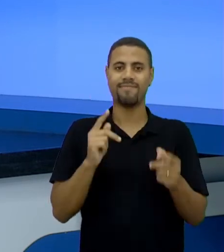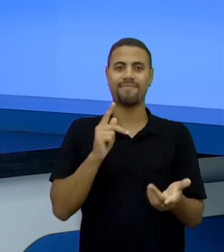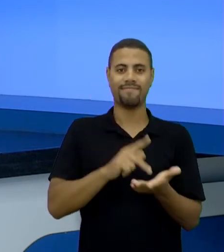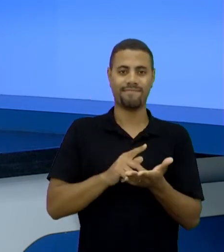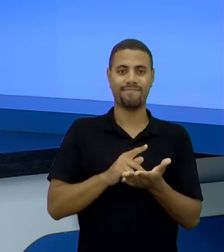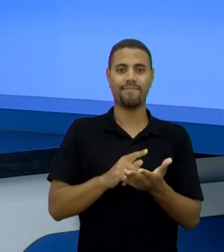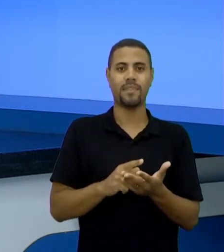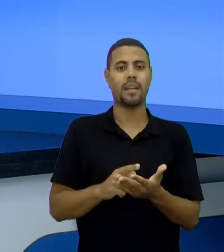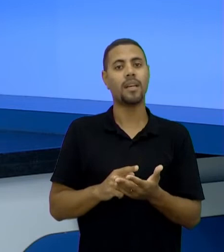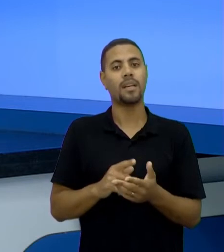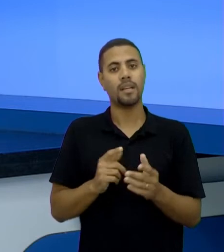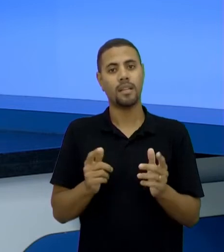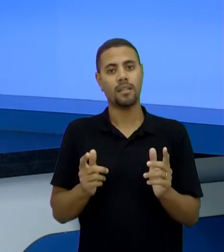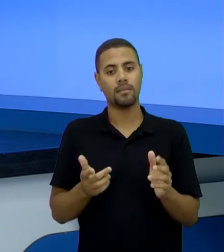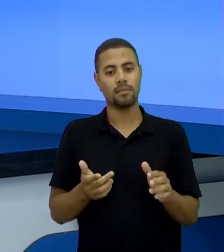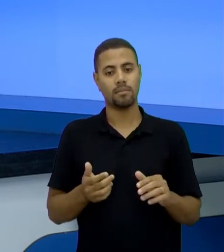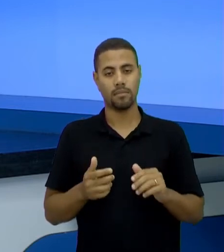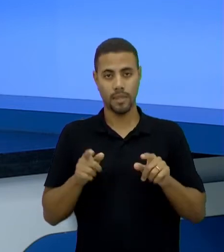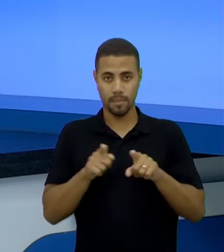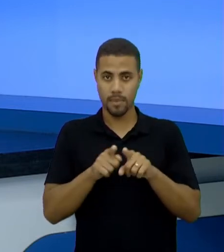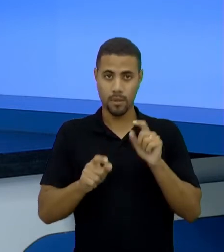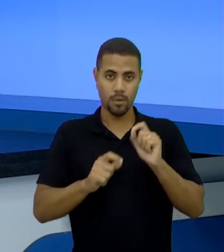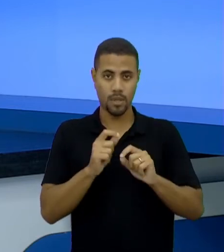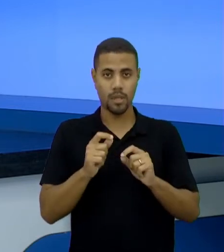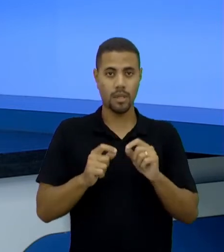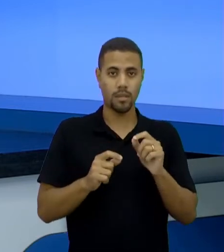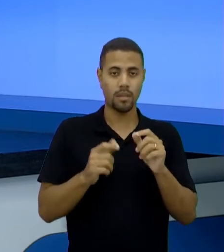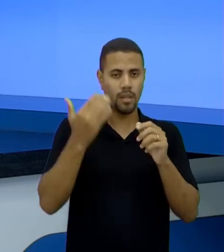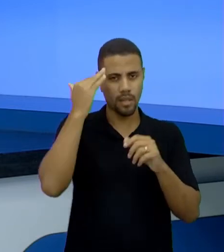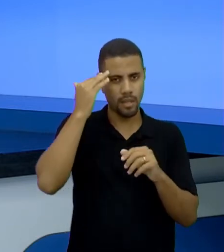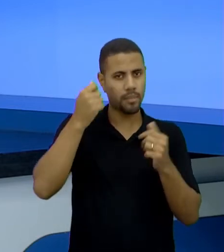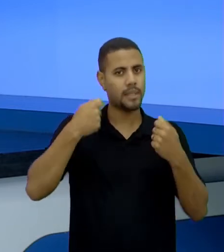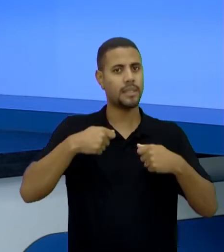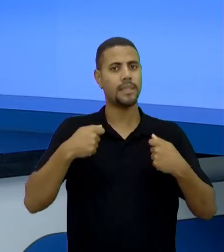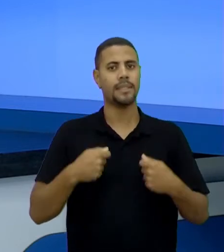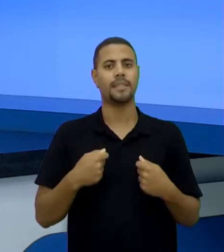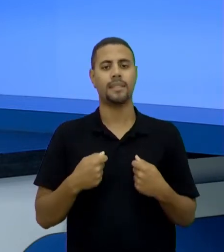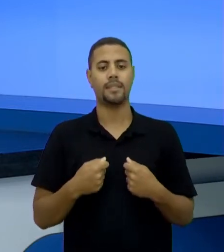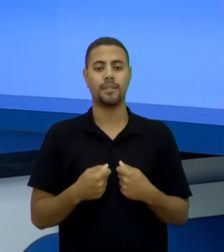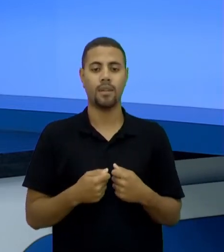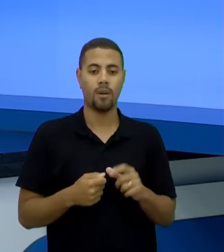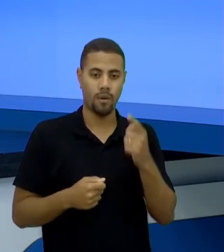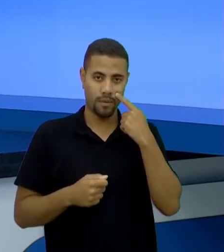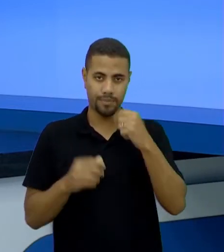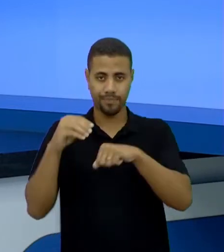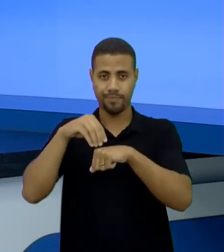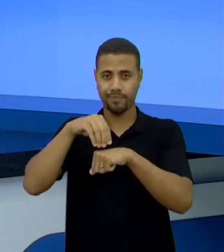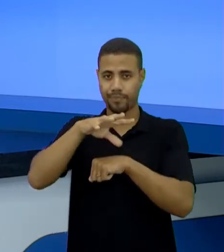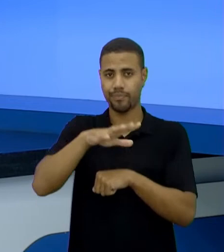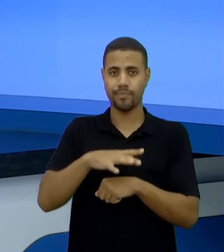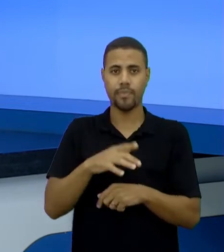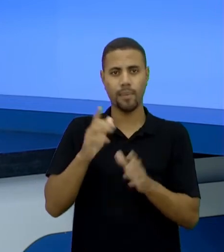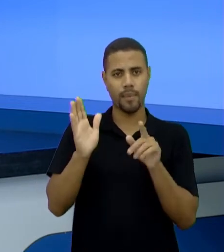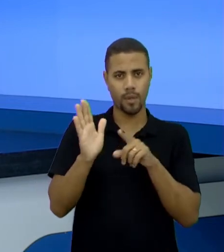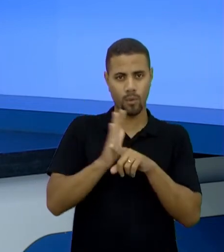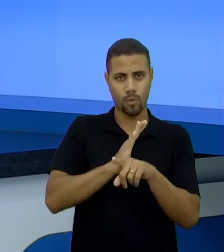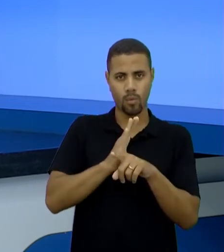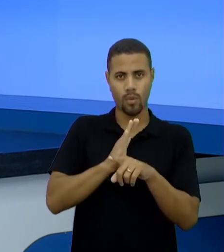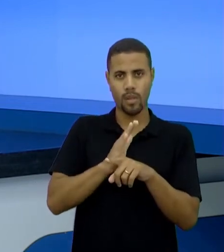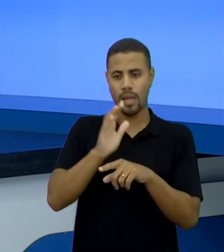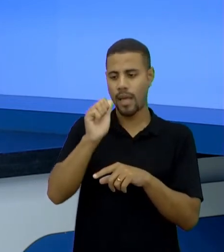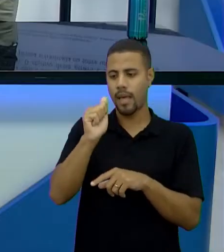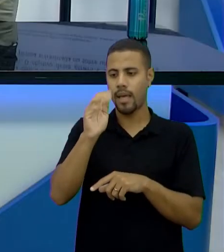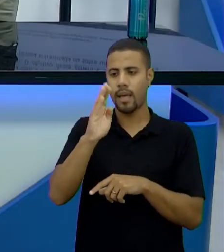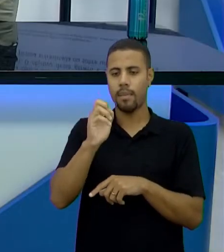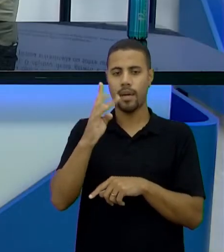qualquer forma, acho legal vocês entenderem que essa pergunta aberta, que a professora